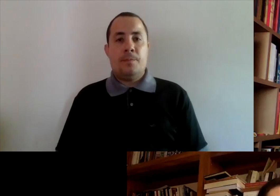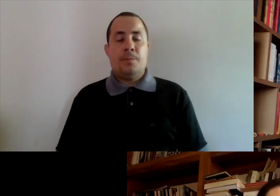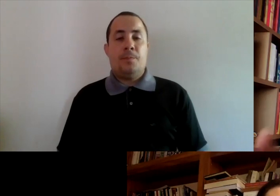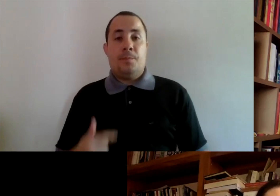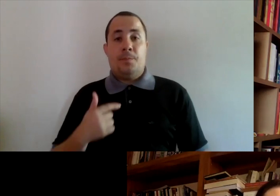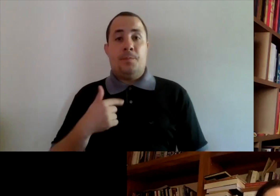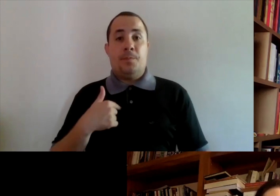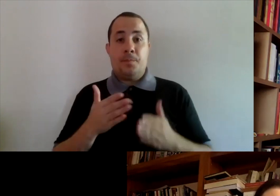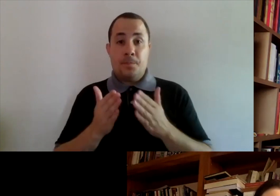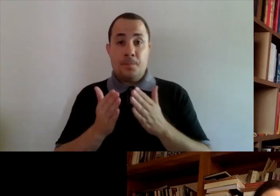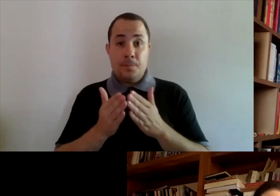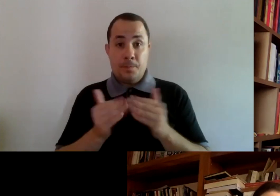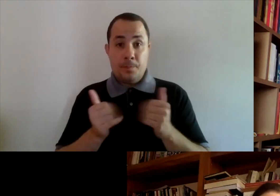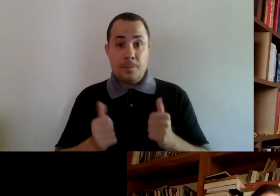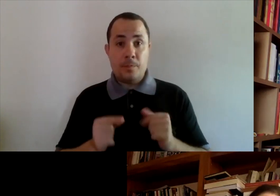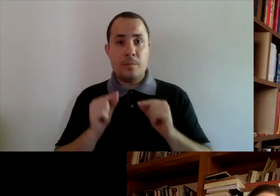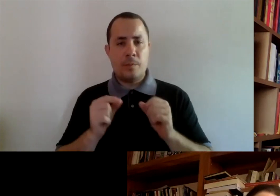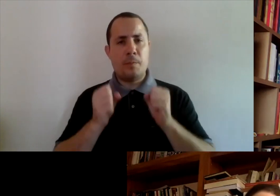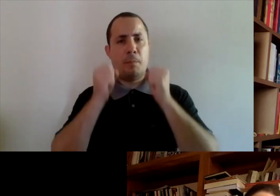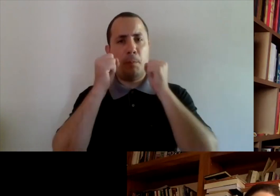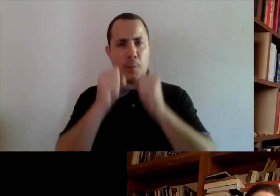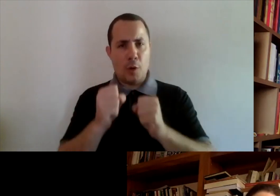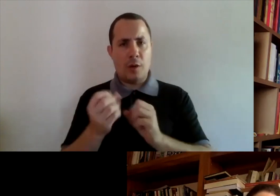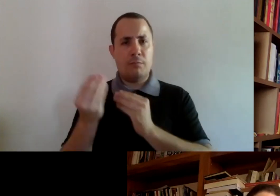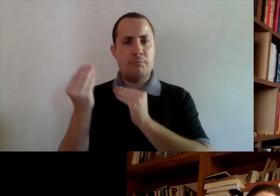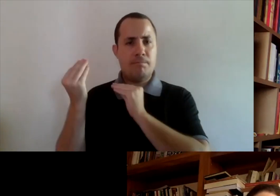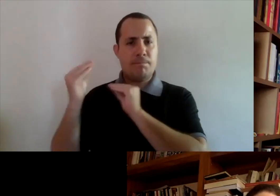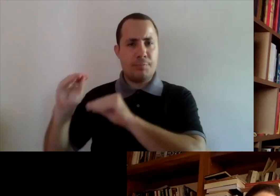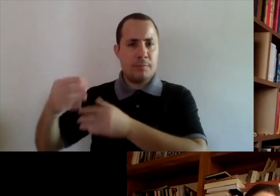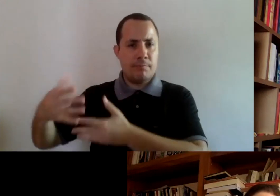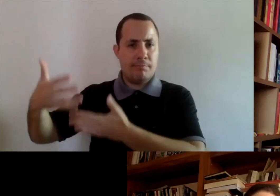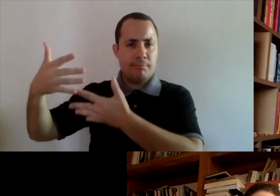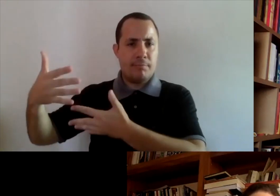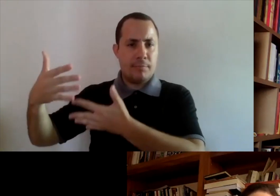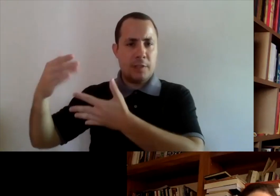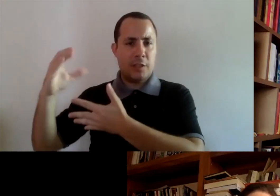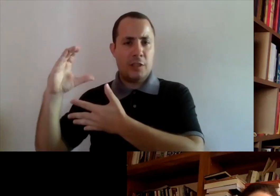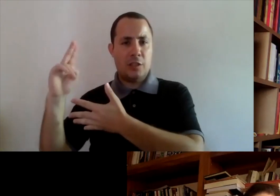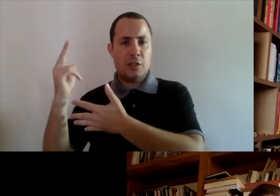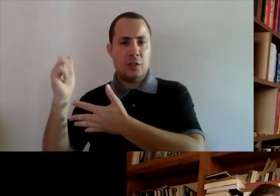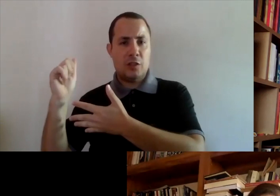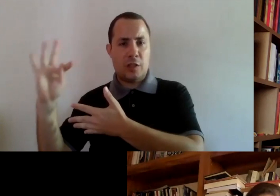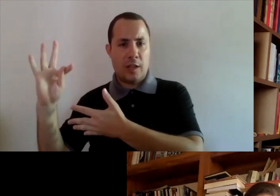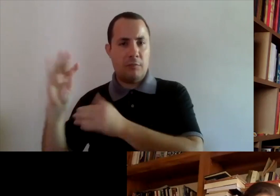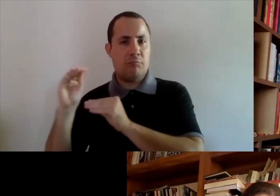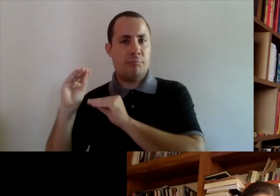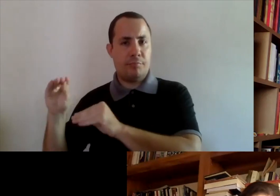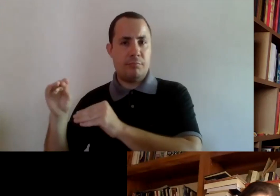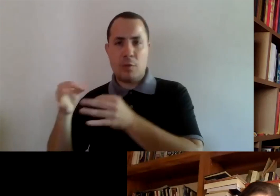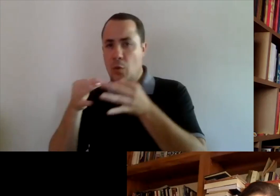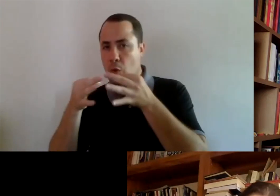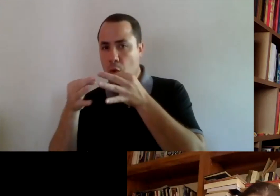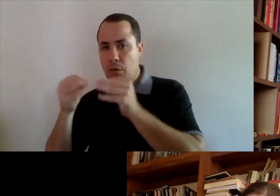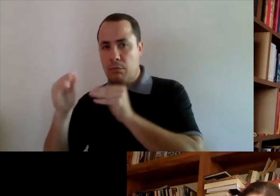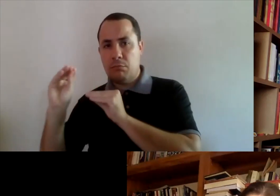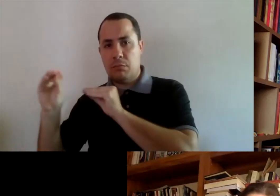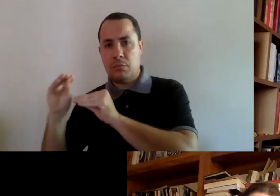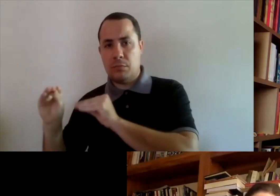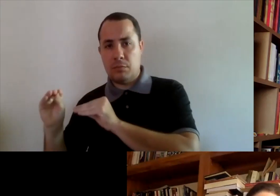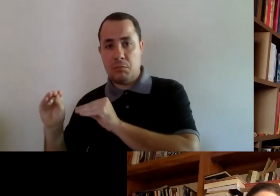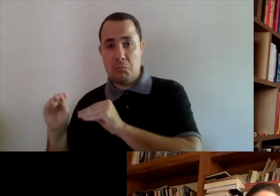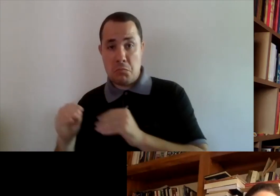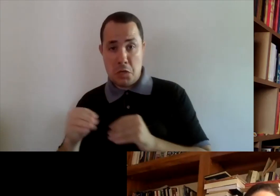pedindo que, desde já, vocês coloquem no chat aqui, ou até quem quiser formular já questões, né? Mas que coloquem no chat para